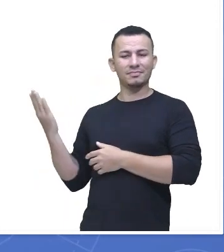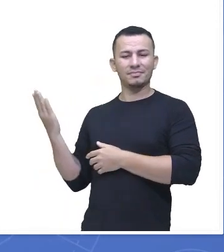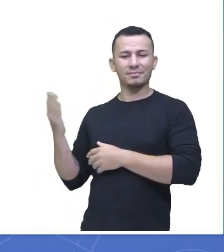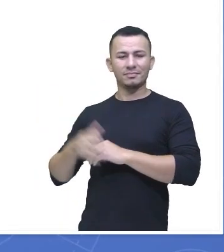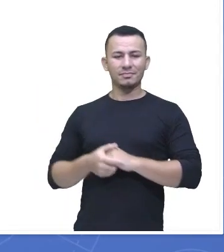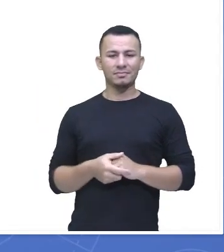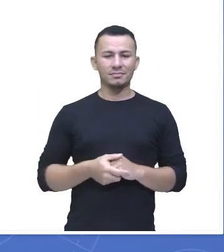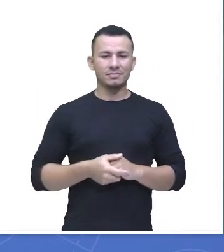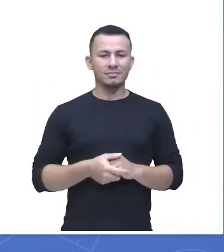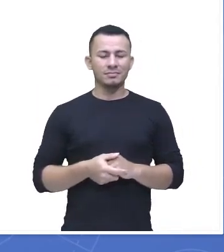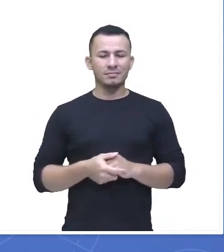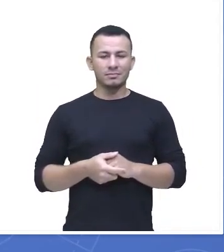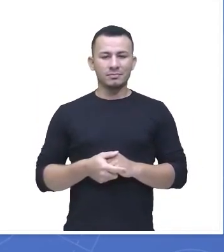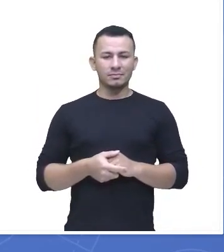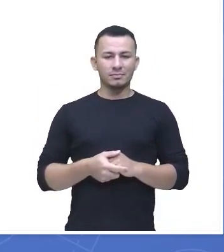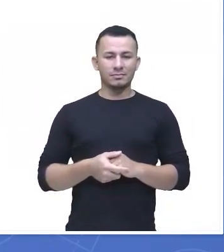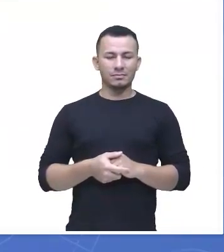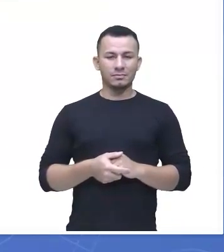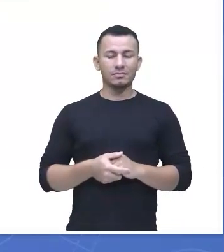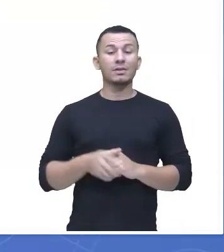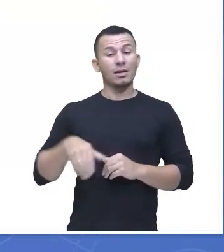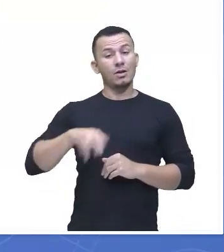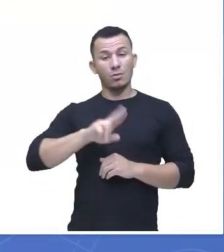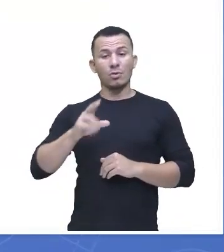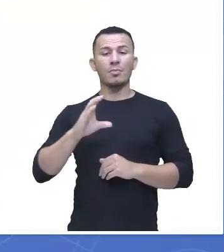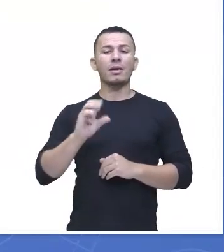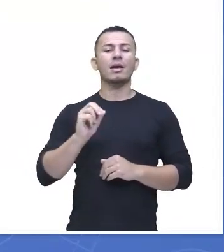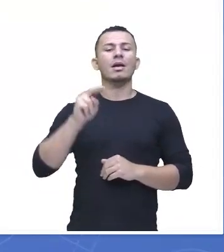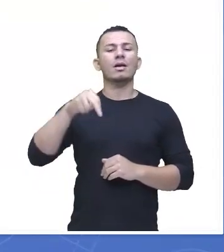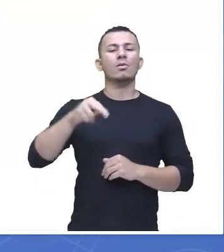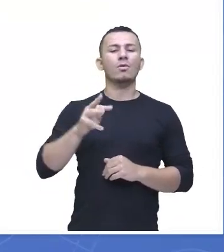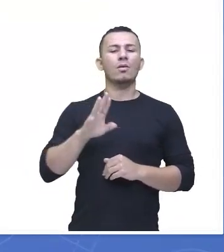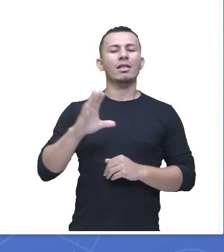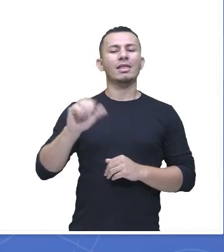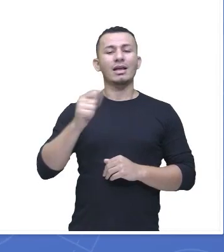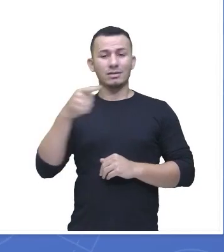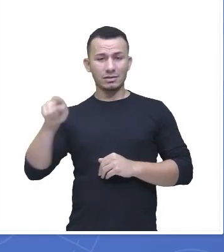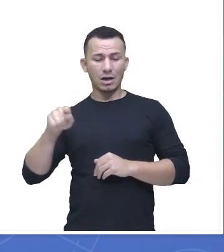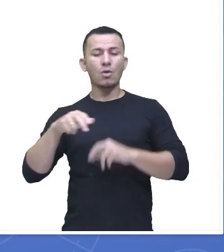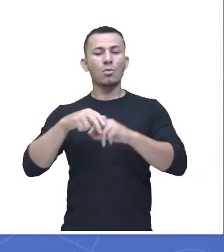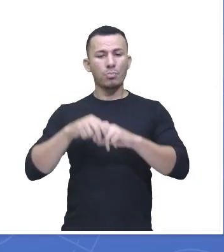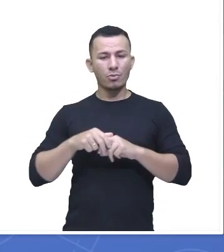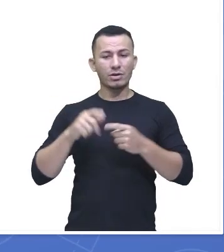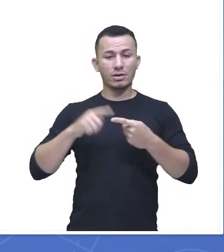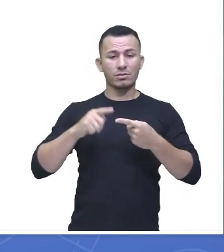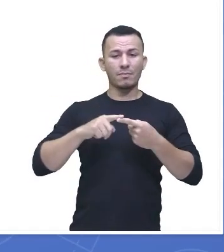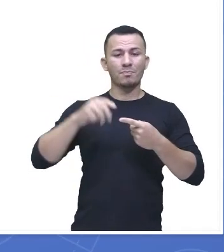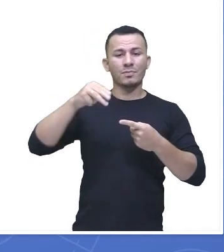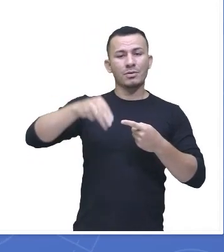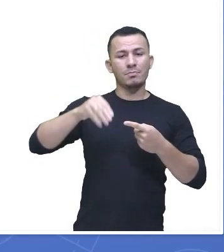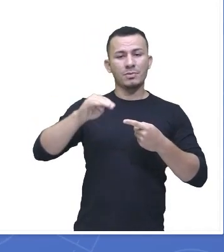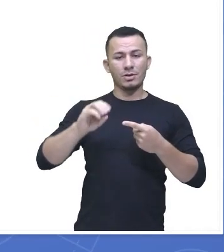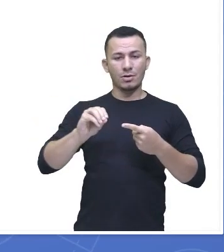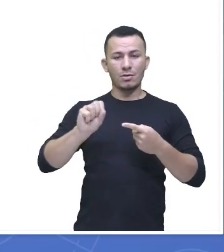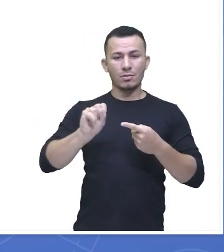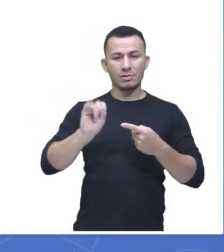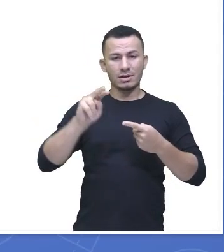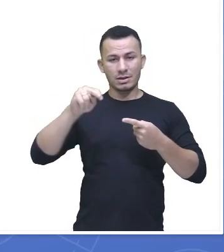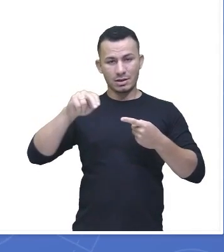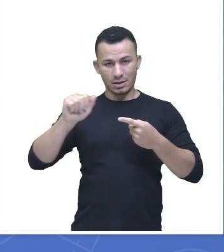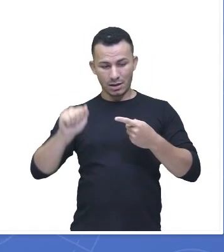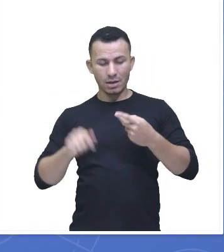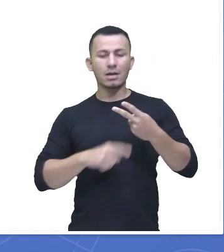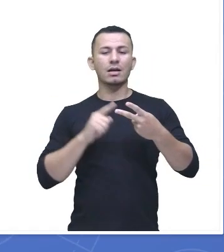o processo de contração por conta da miosina e da actina. Lógico que todo